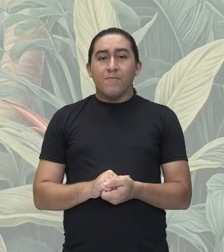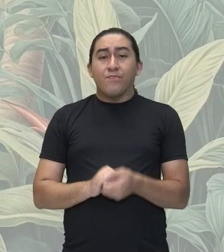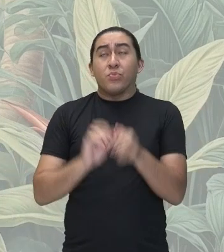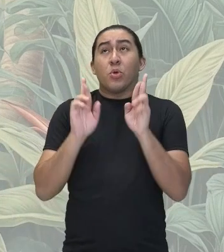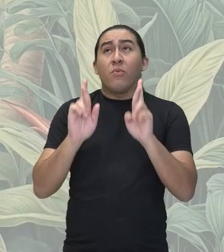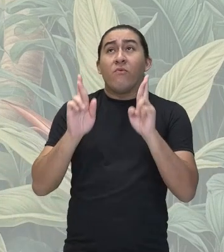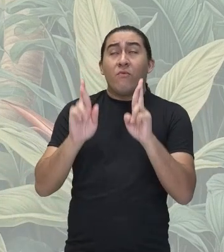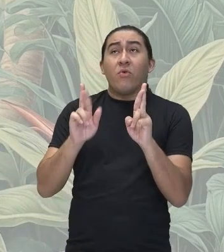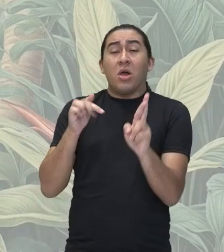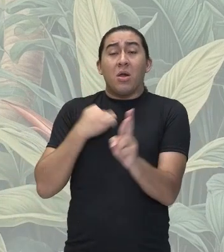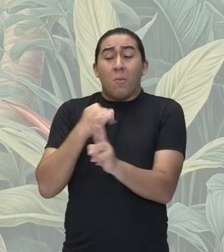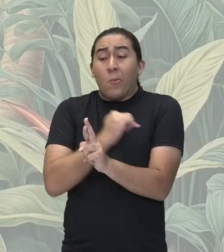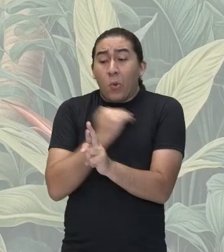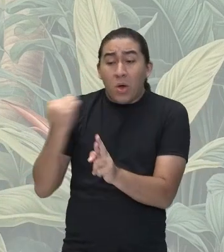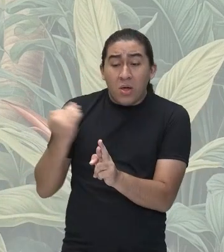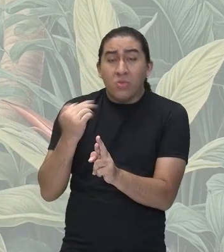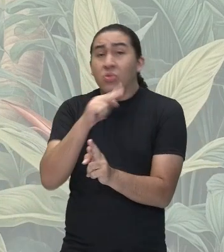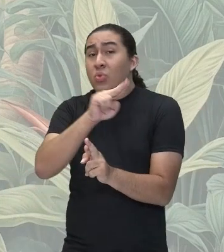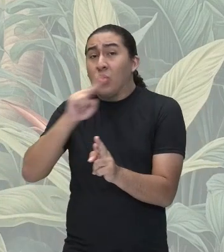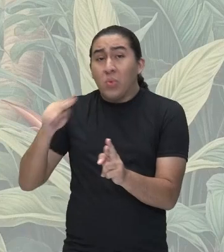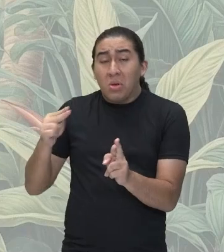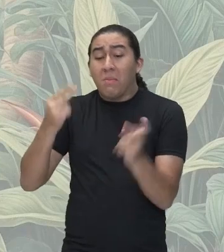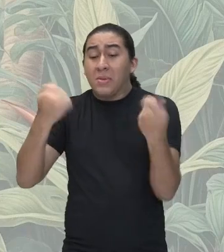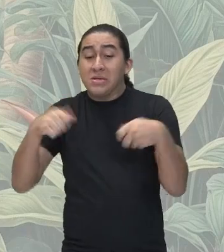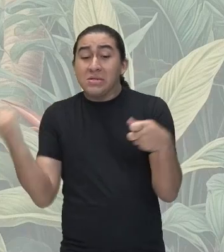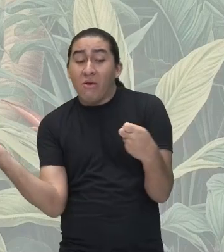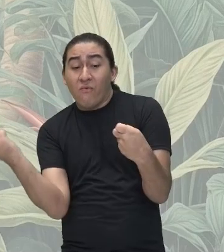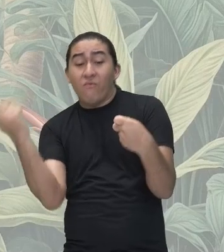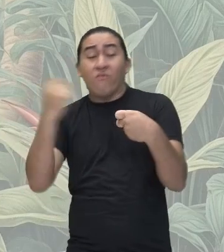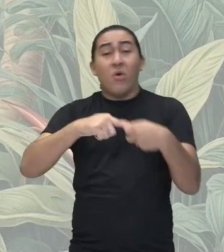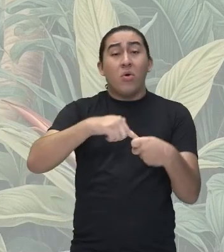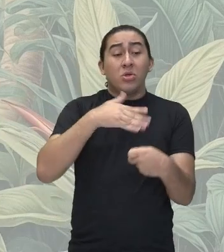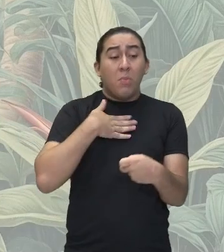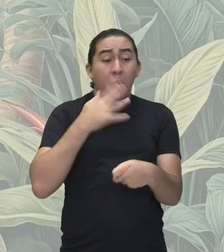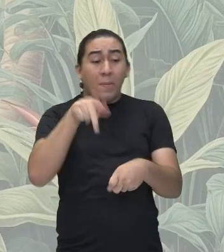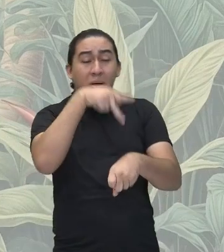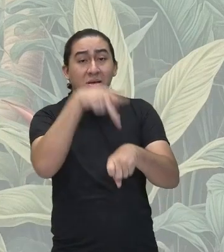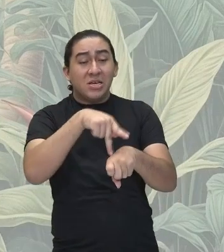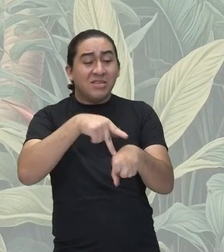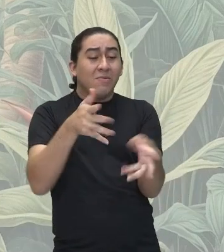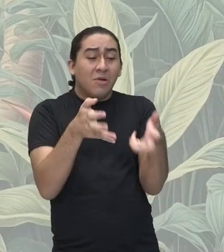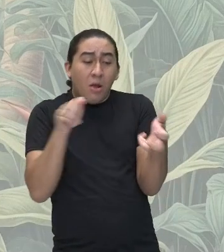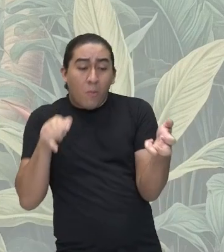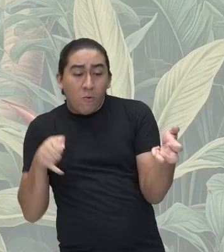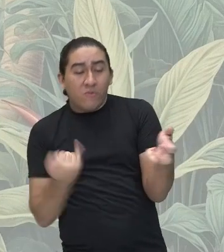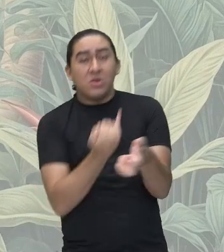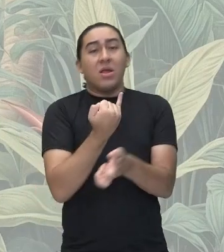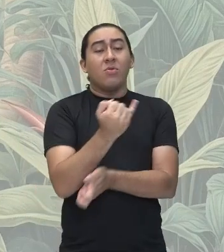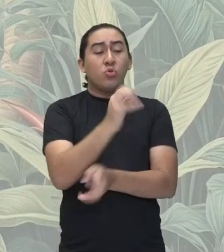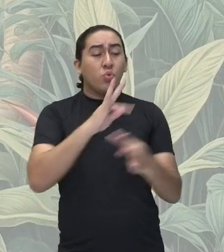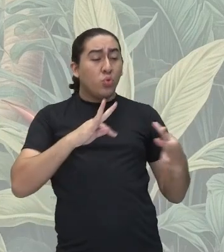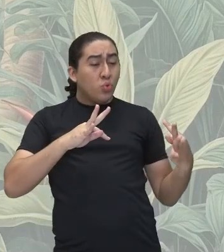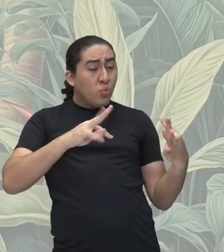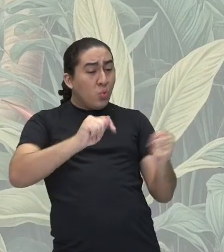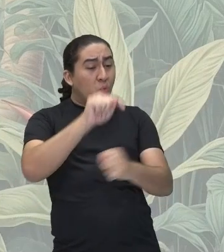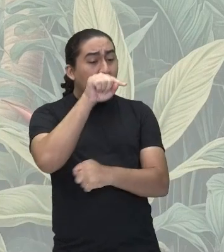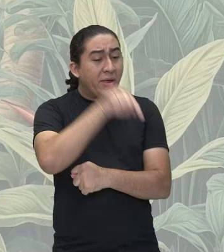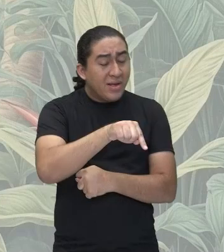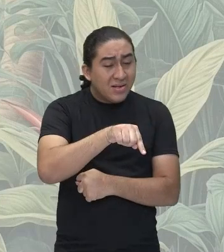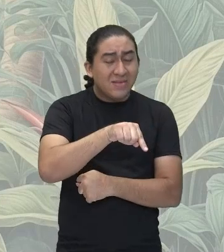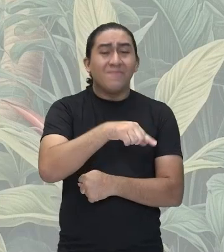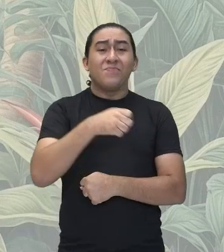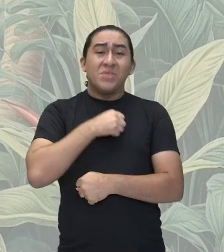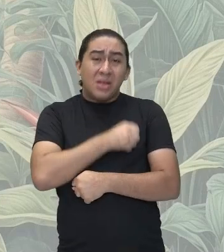Deus, que eu morra, sem que eu volte para lá, sem que desfrute os primores que não encontro por